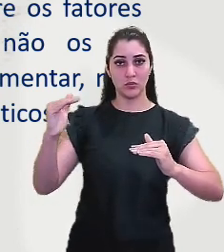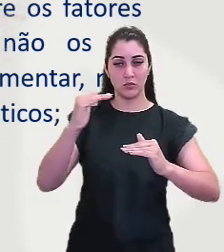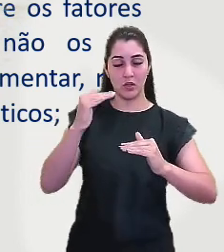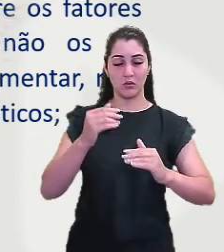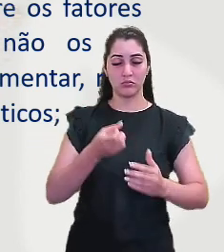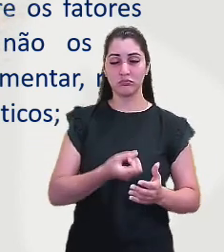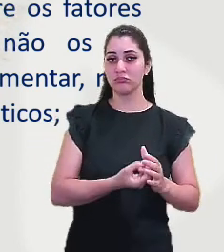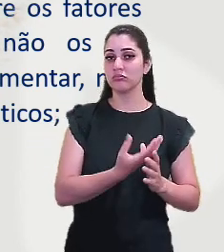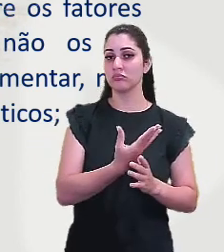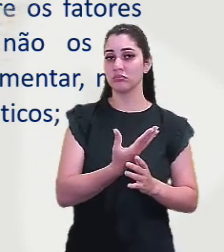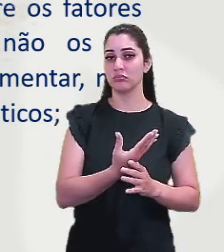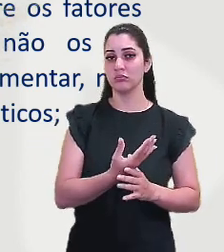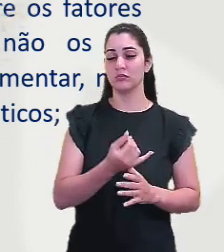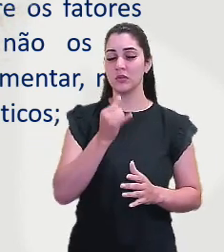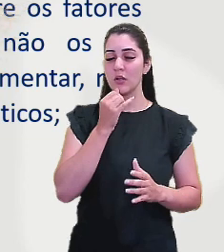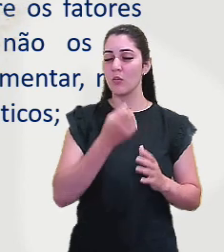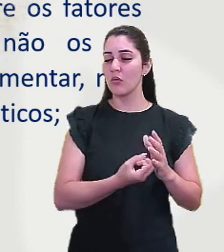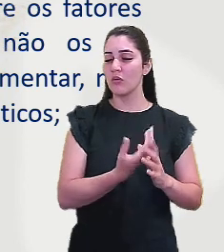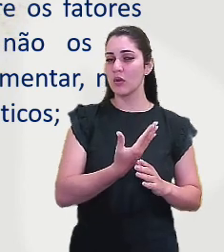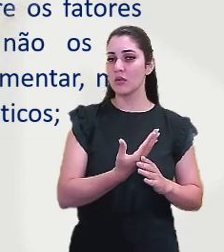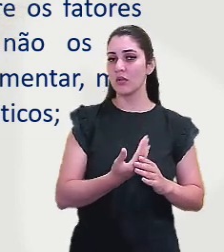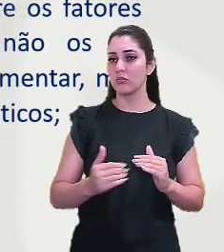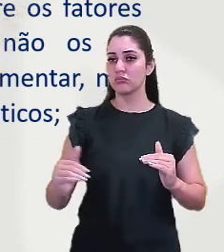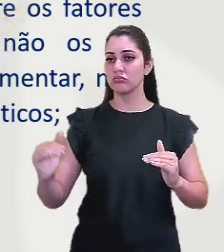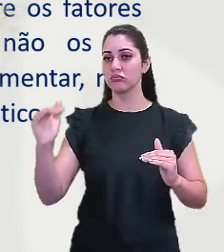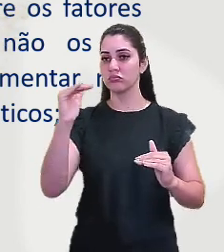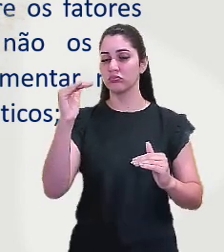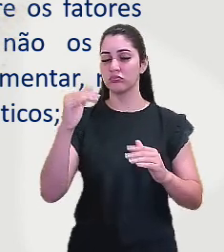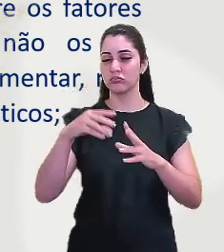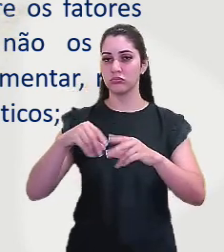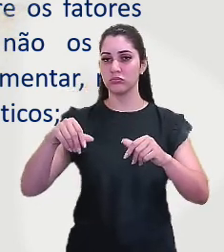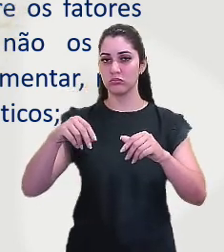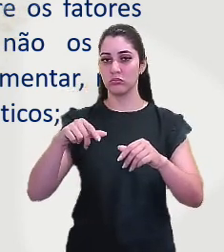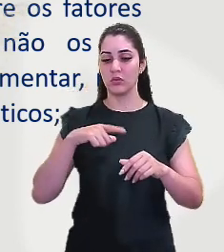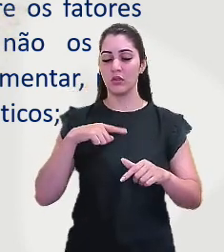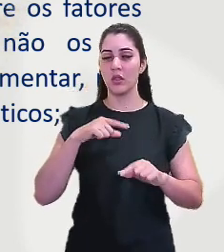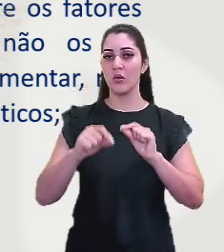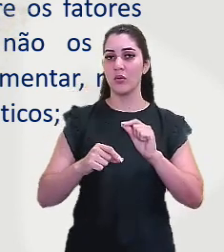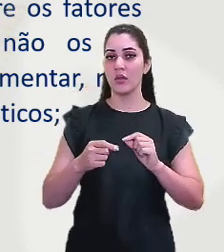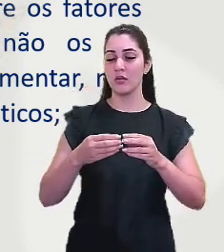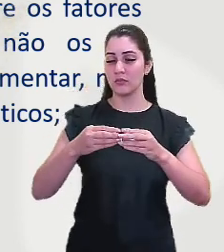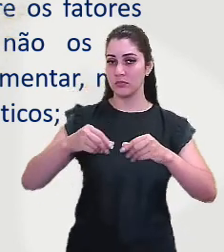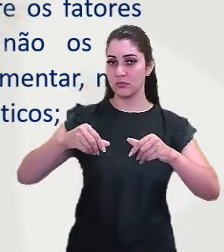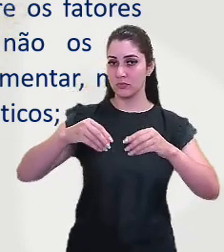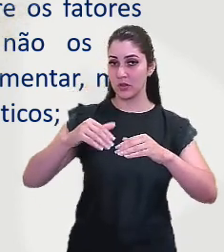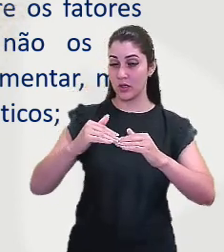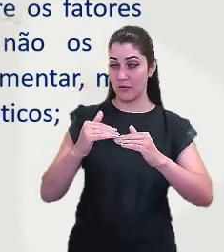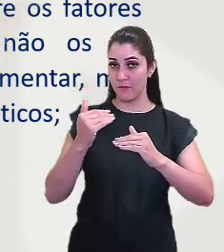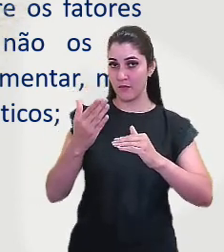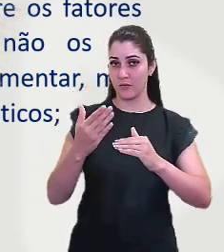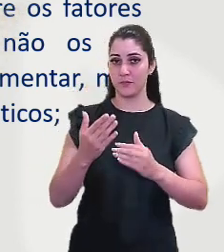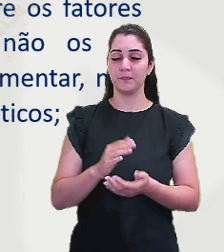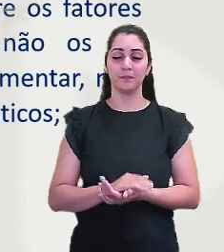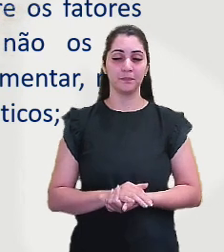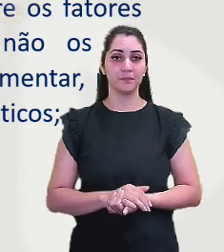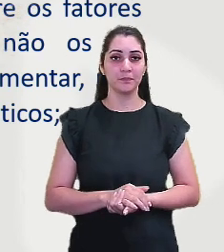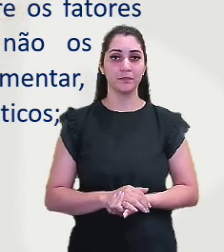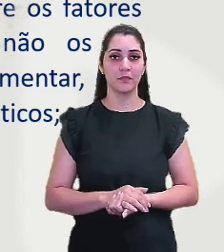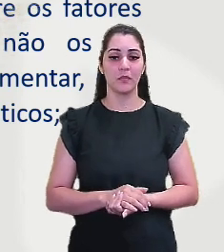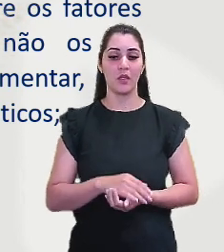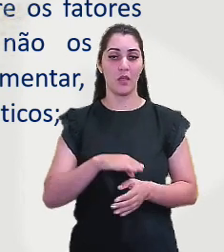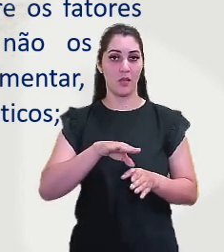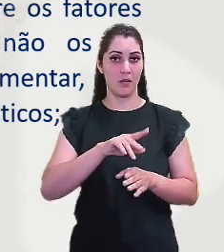construção. Entre os fatores externos, predominam os agentes de desgaste e não os de sedimentação.